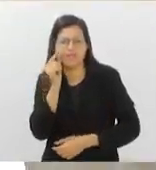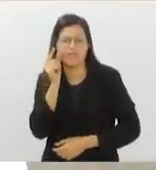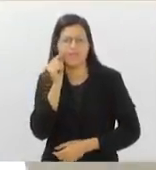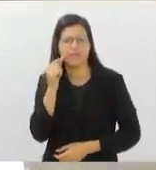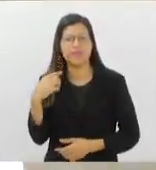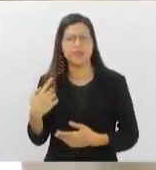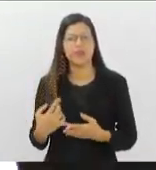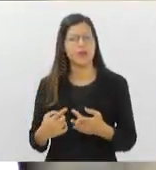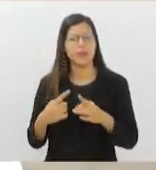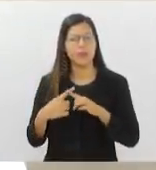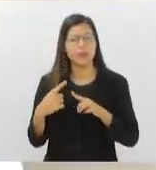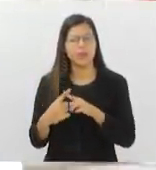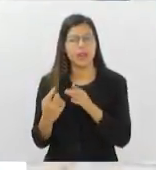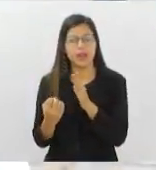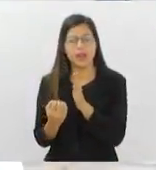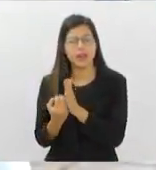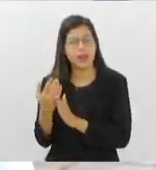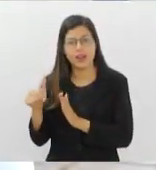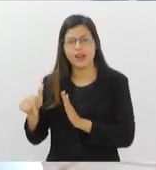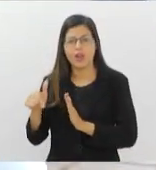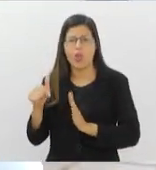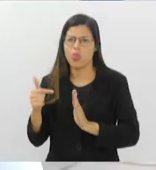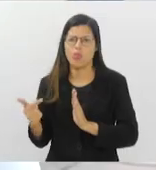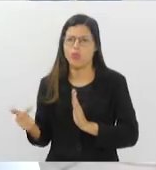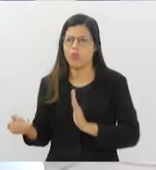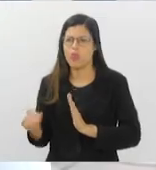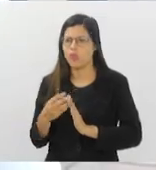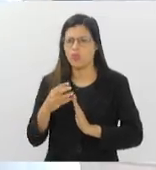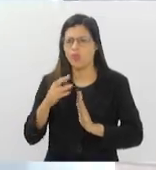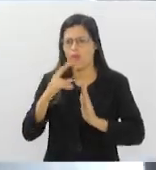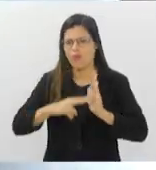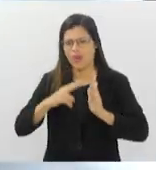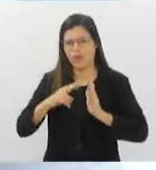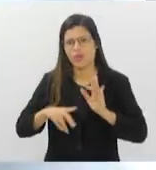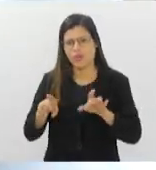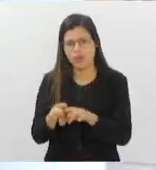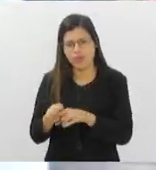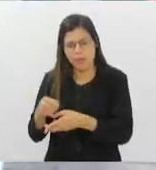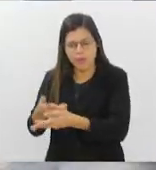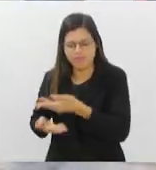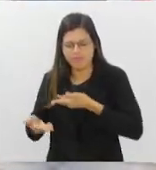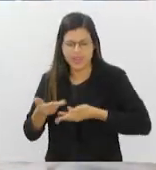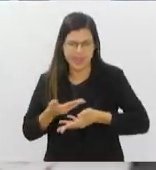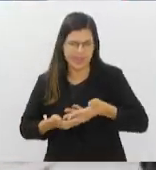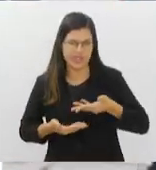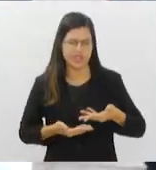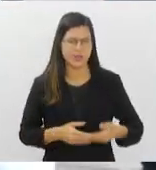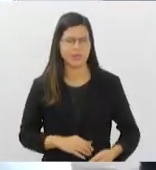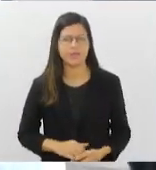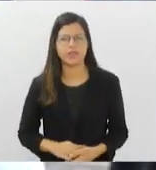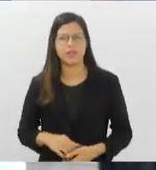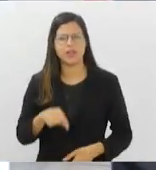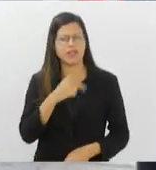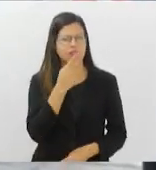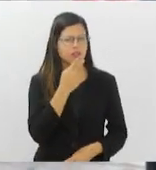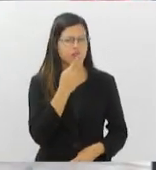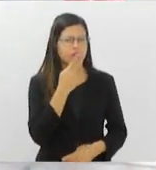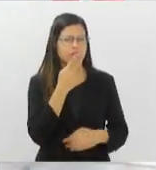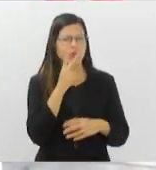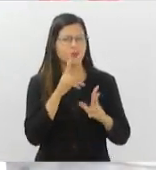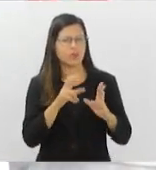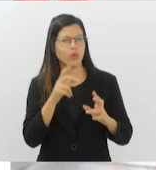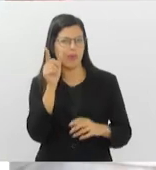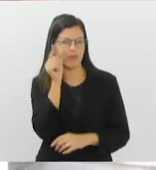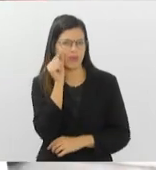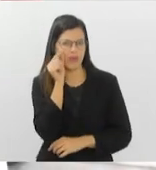criando ali um novo leitor, você também está criando memórias afetivas com seus filhos. Você falou da hora de sono. A gente lembra, vou lembrar